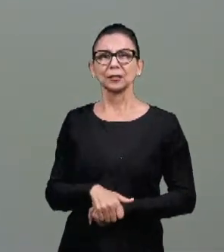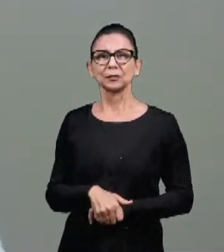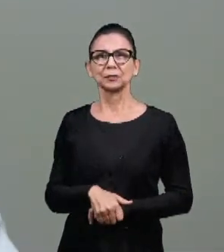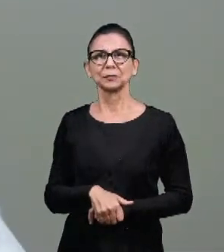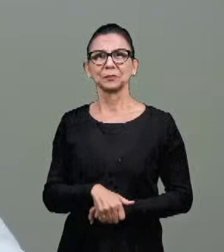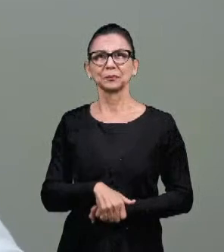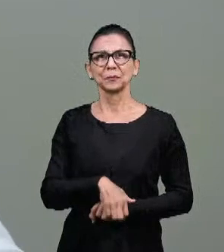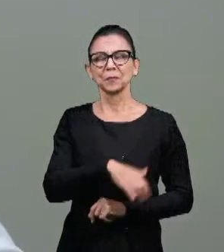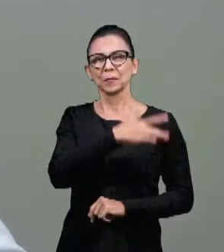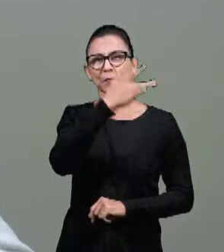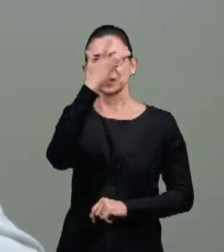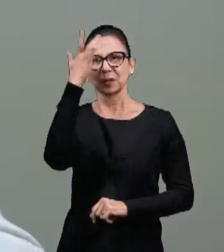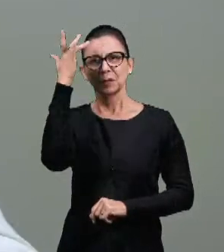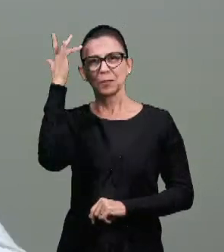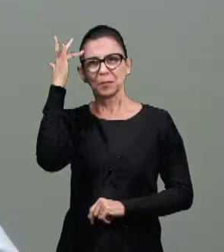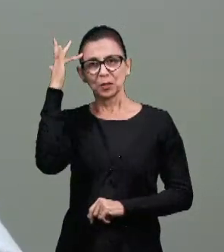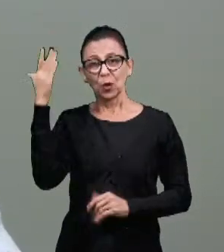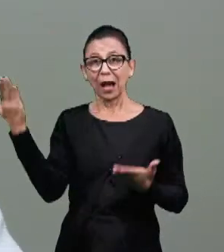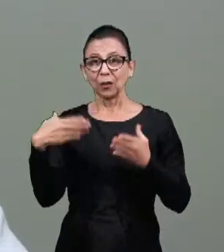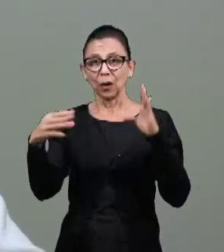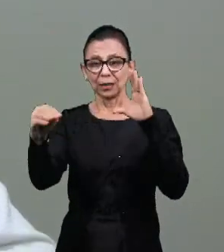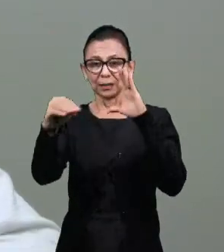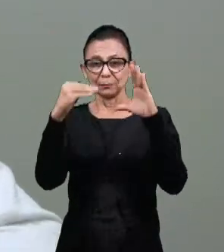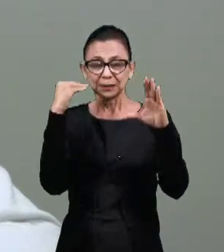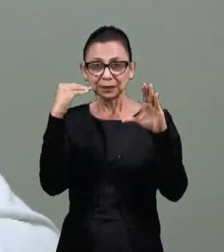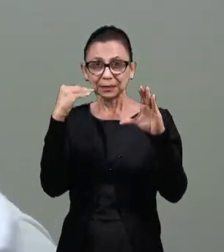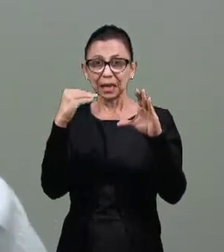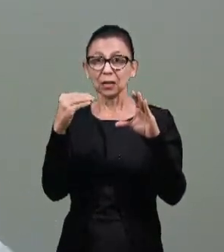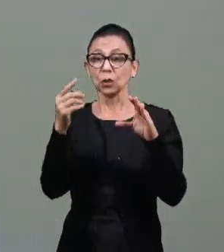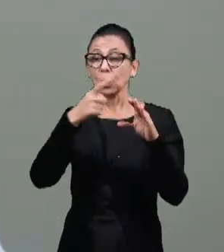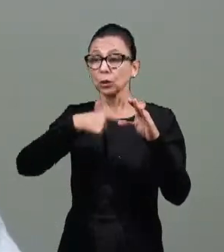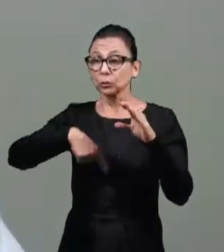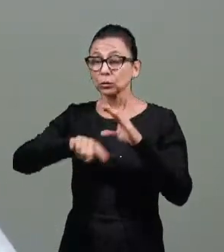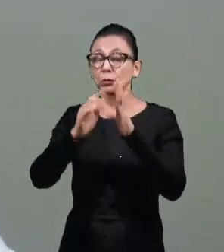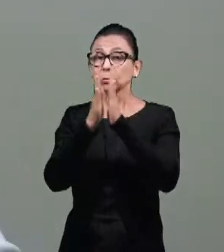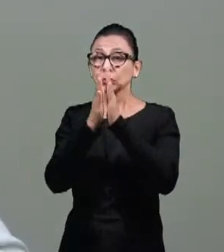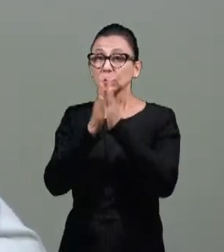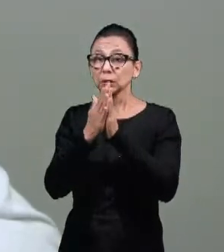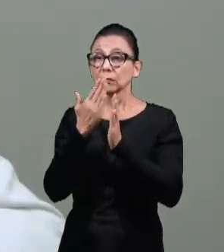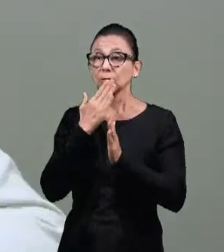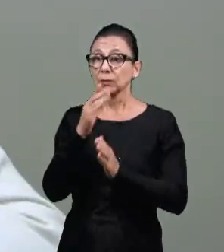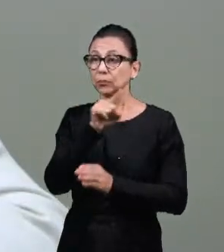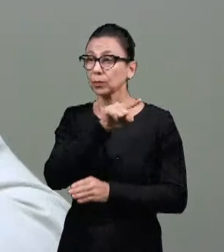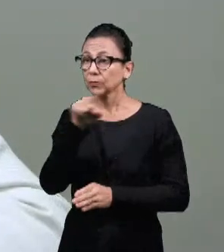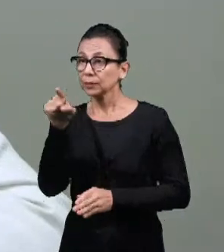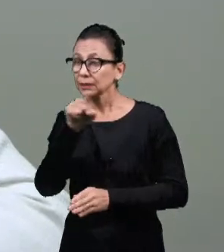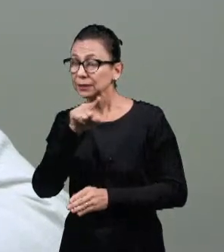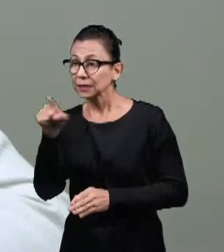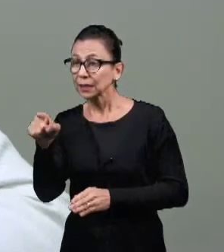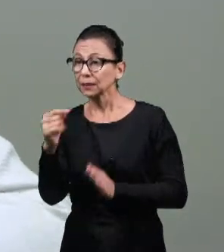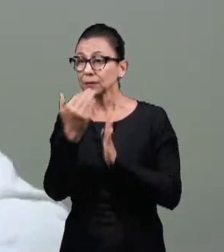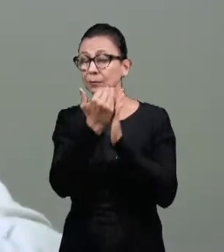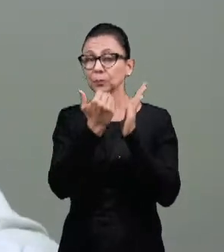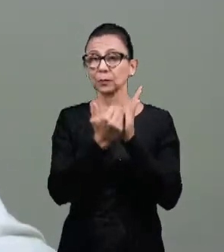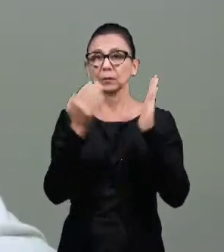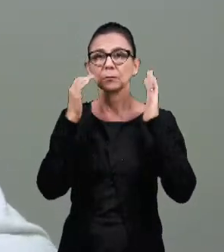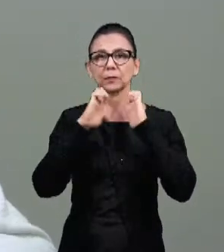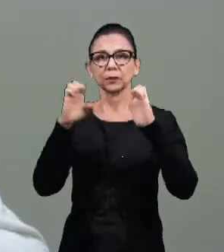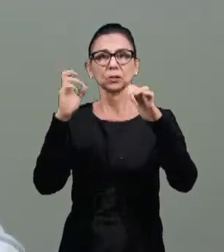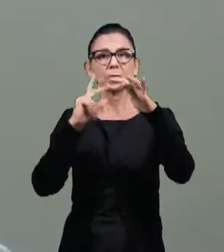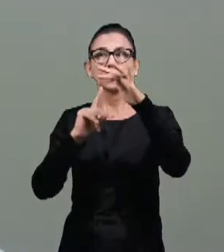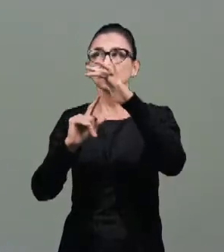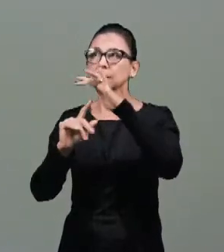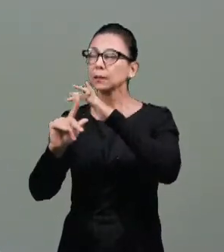por vocês aí da rádio, nós oramos por vocês no programa Anunciando o Evangelho Eterno, nós oramos por tudo aquilo que o